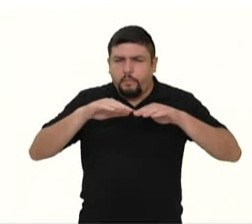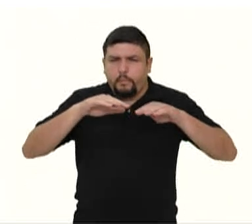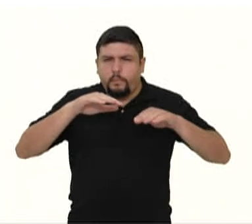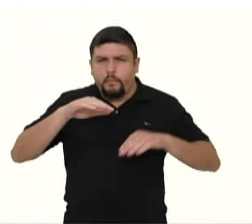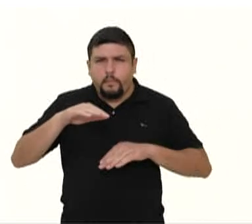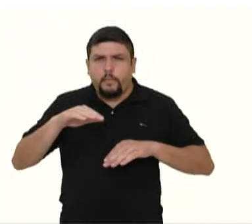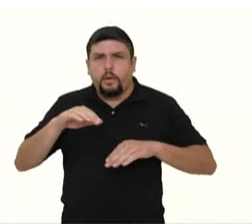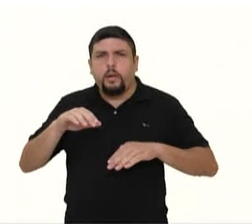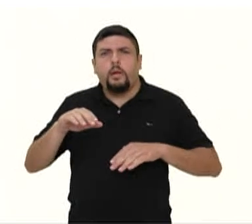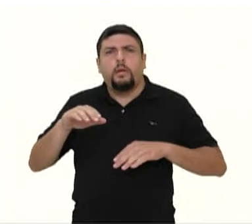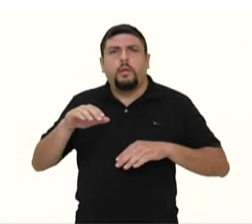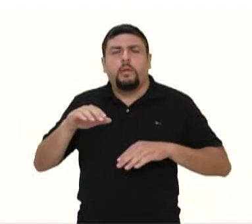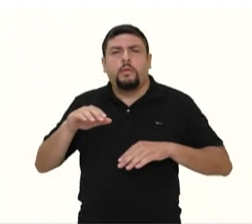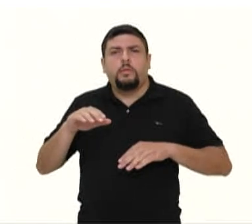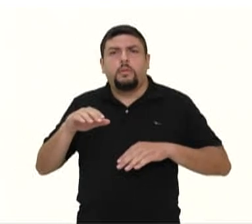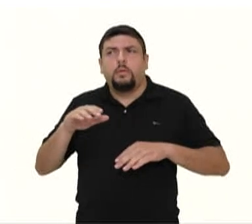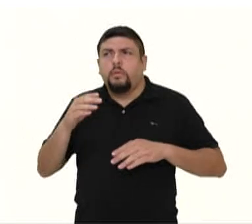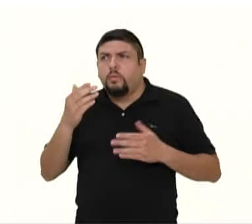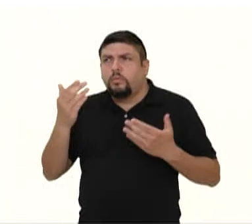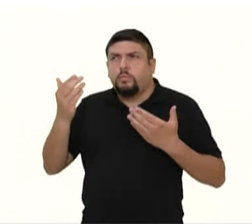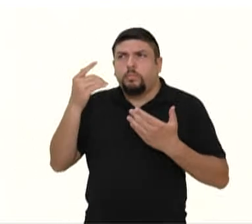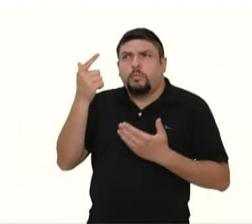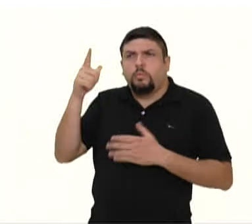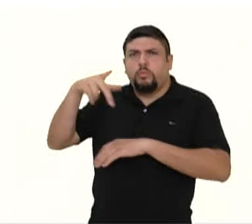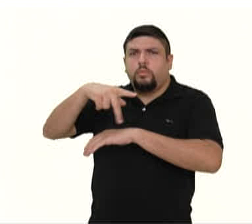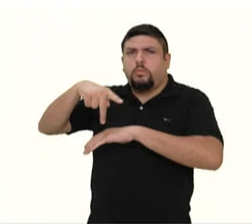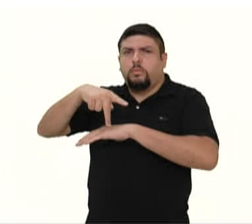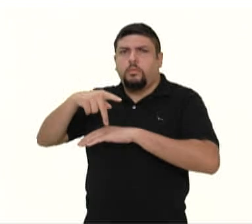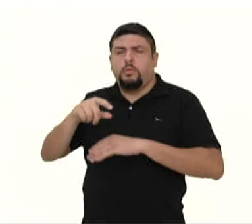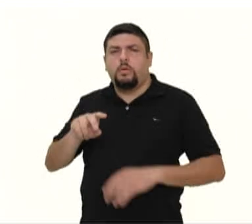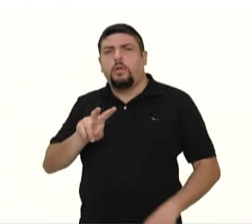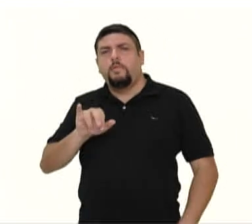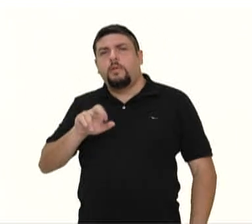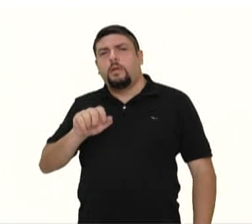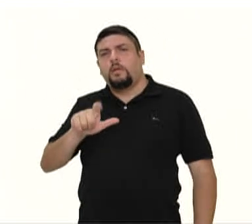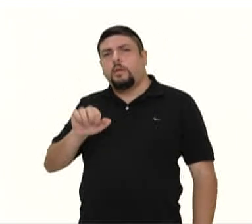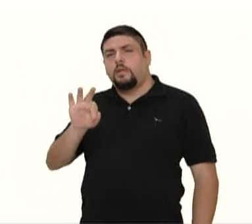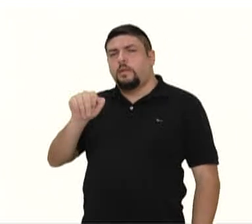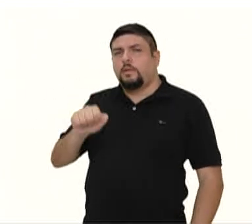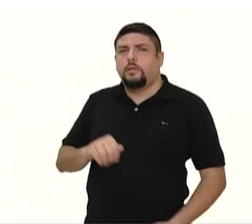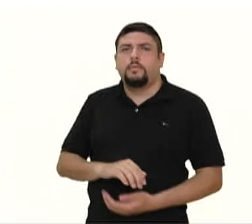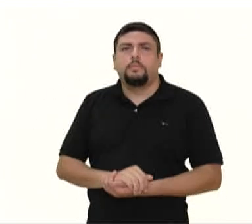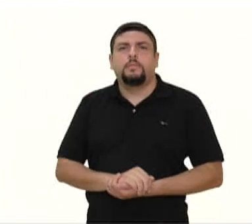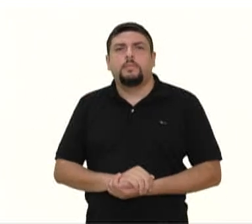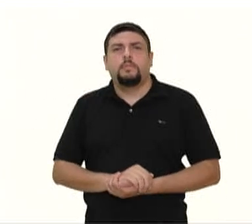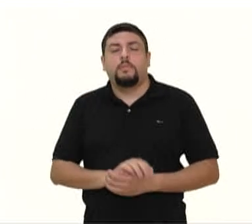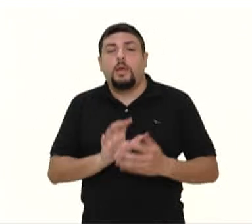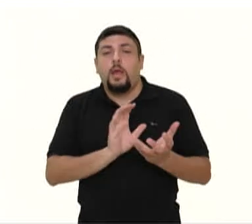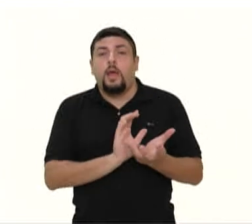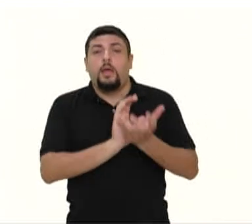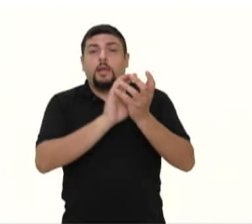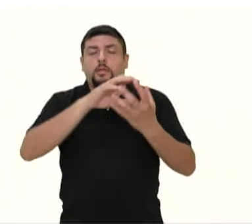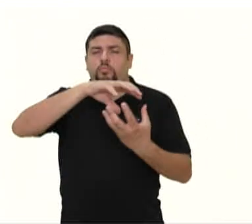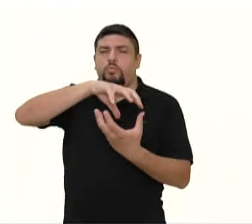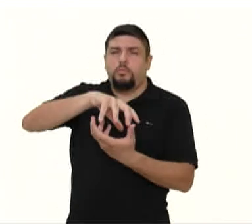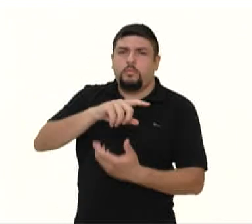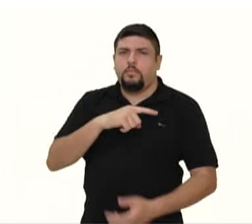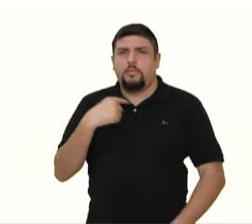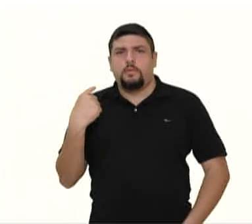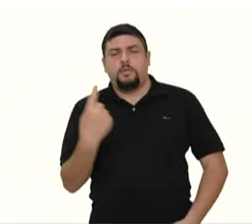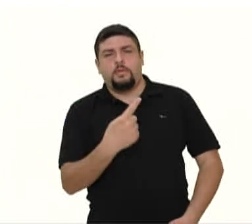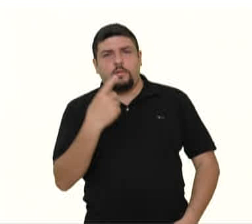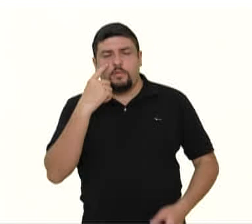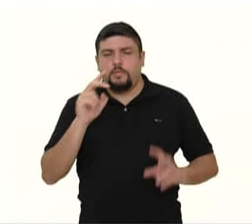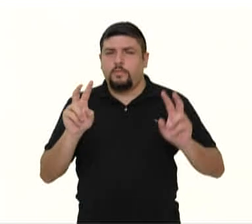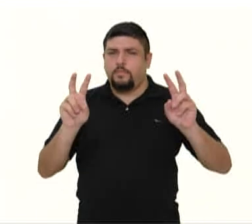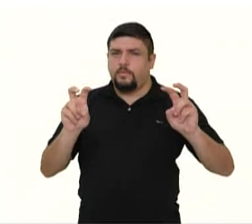brasileiro se coloca voluntariamente em face do resto do mundo. A Taça do Mundo é Nossa é o nome da composição de Malgeri Neto e outros músicos